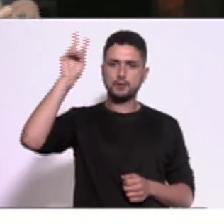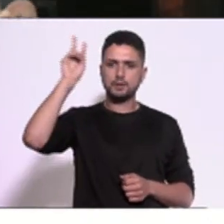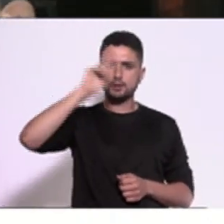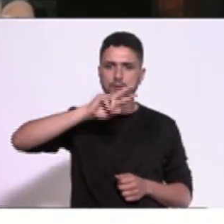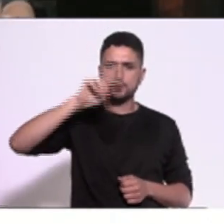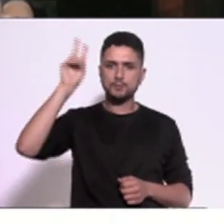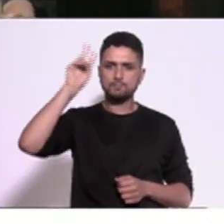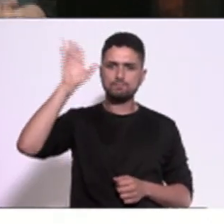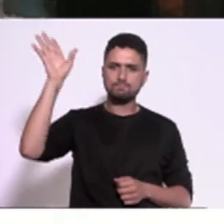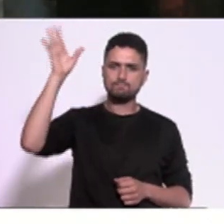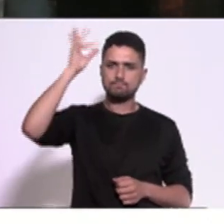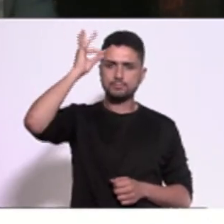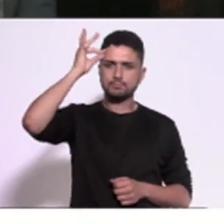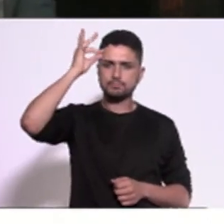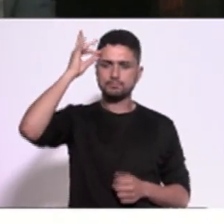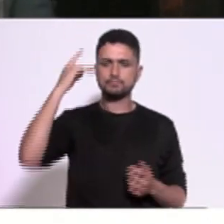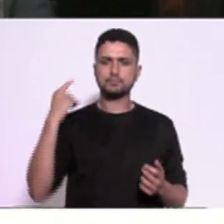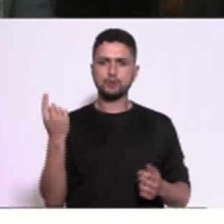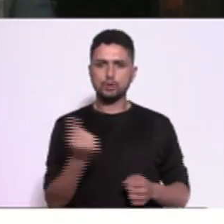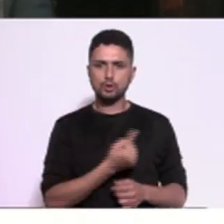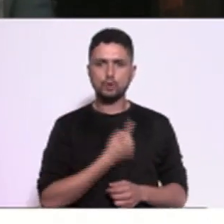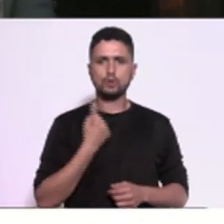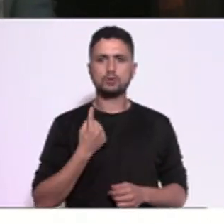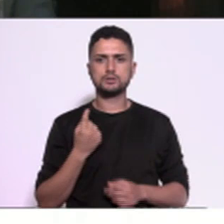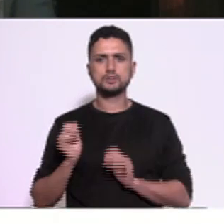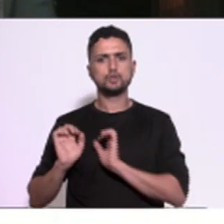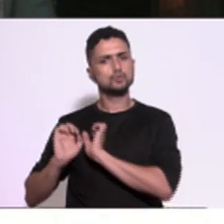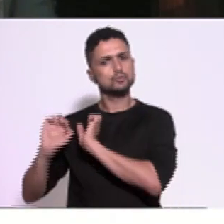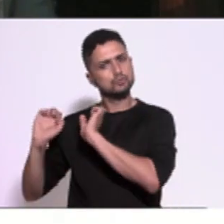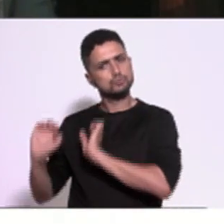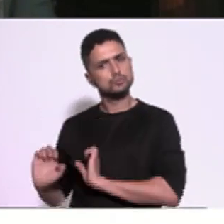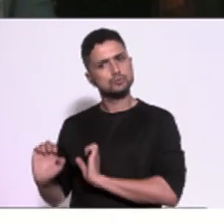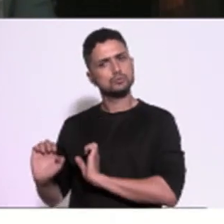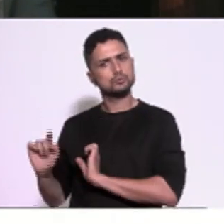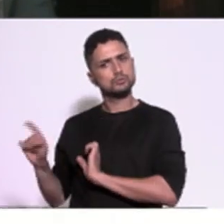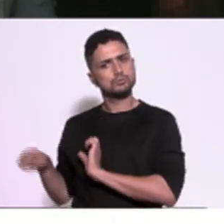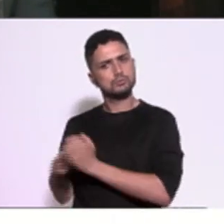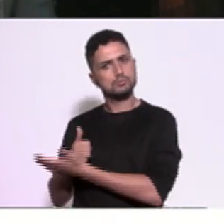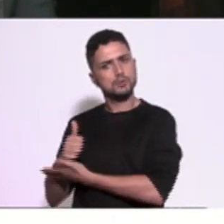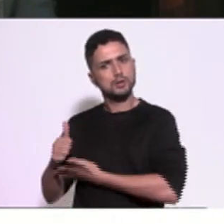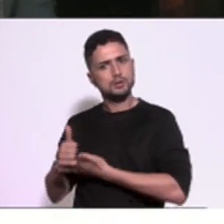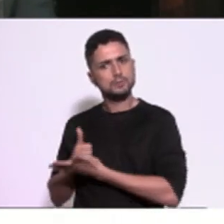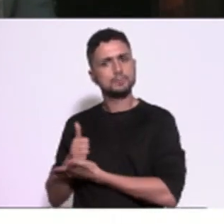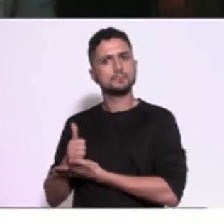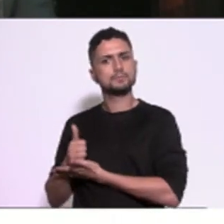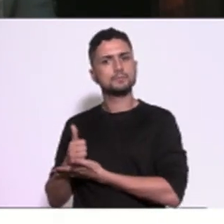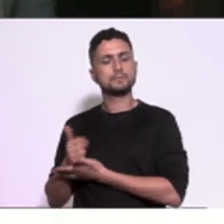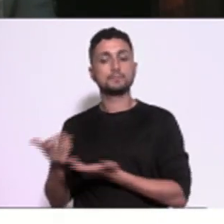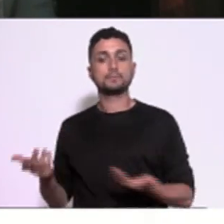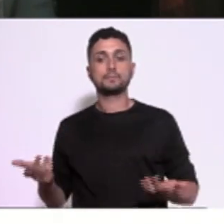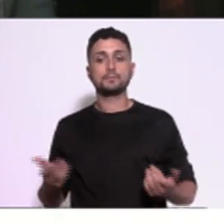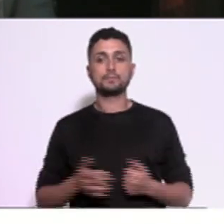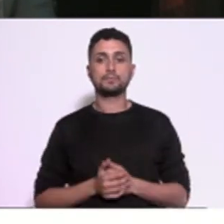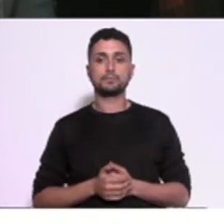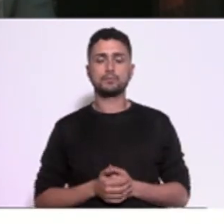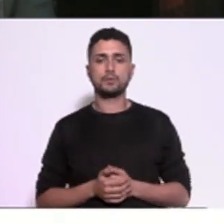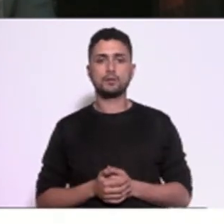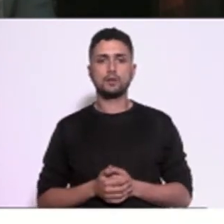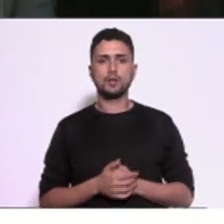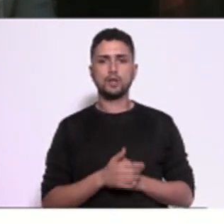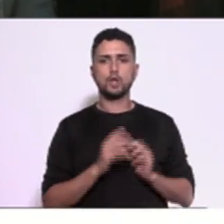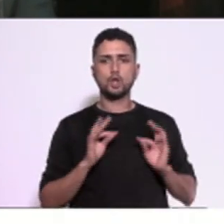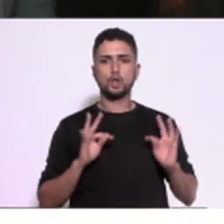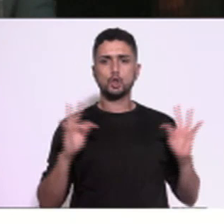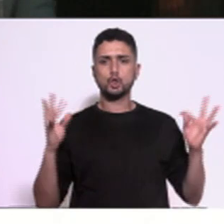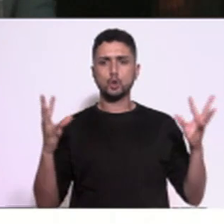história, os nossos fundamentos e dizer que o ideário comum de